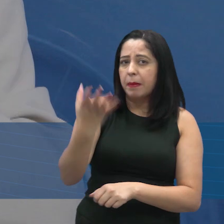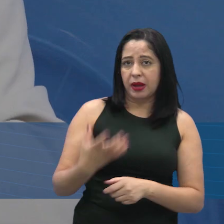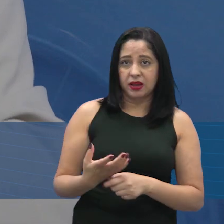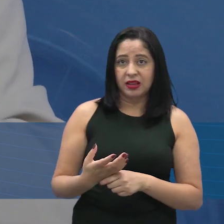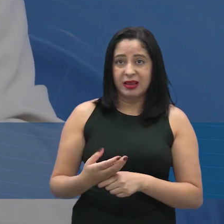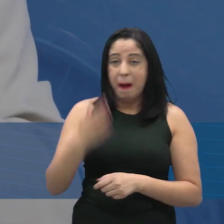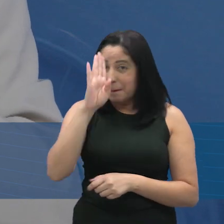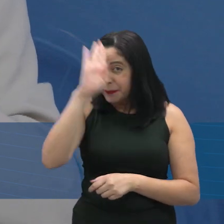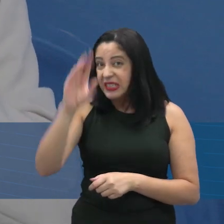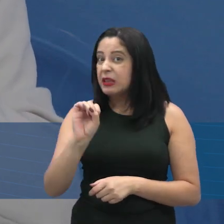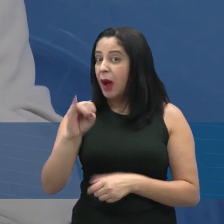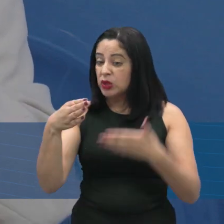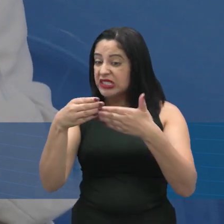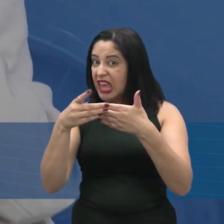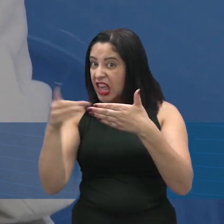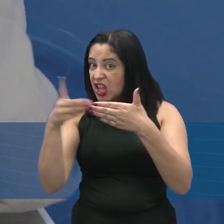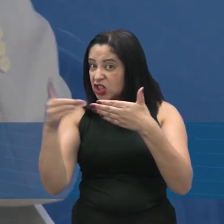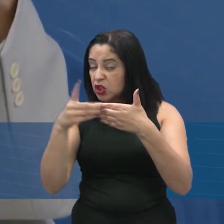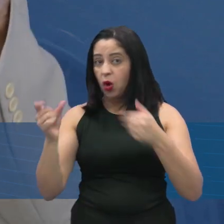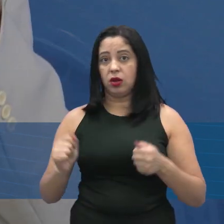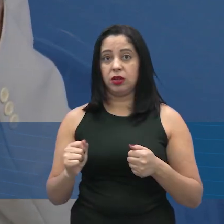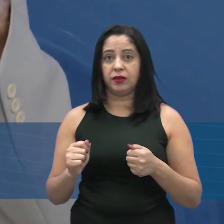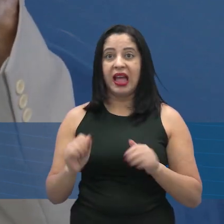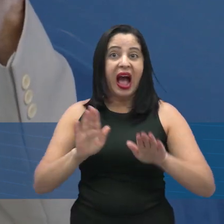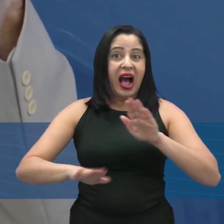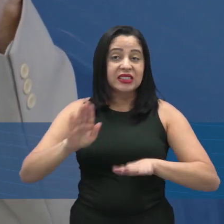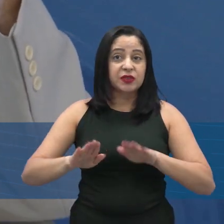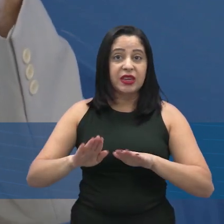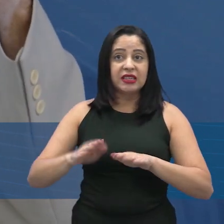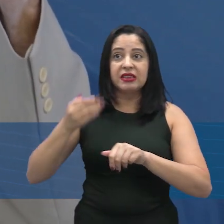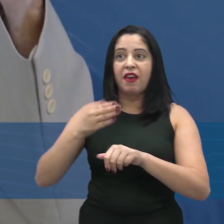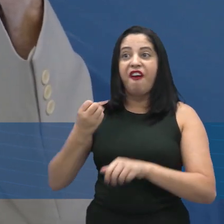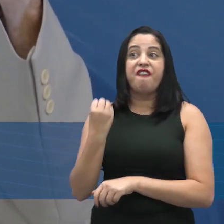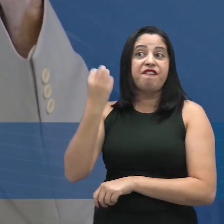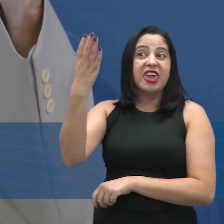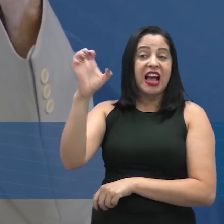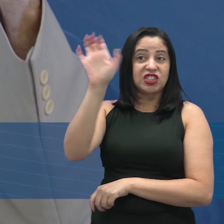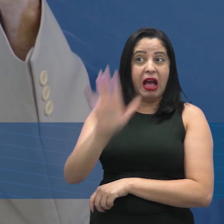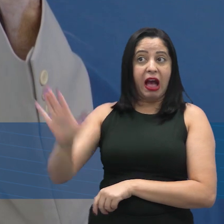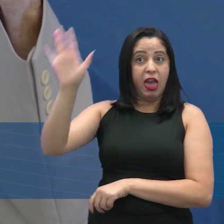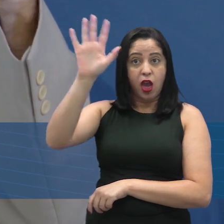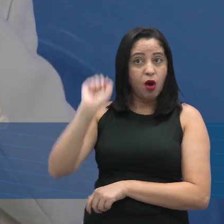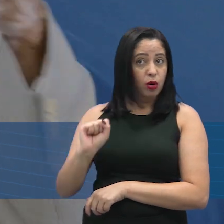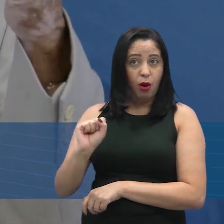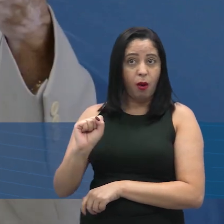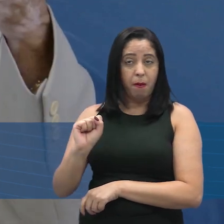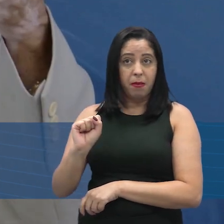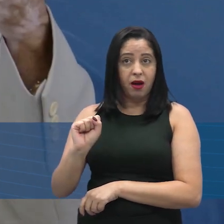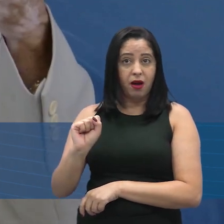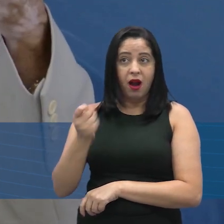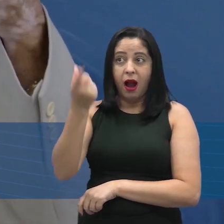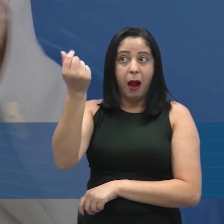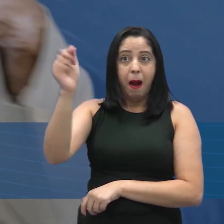isso em dólar, às vezes é mais barato nós irmos para a Europa ou ir para os Estados Unidos, do ponto de vista do custo de